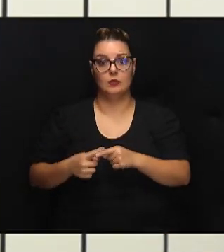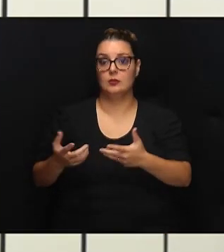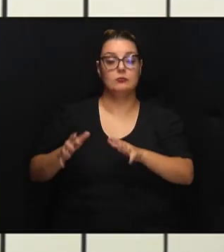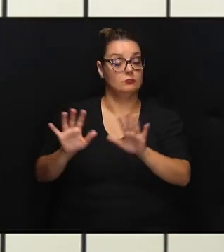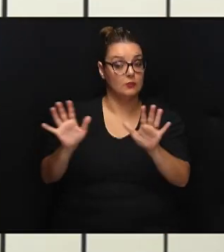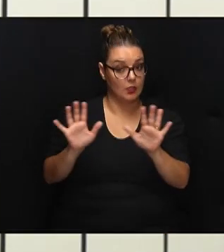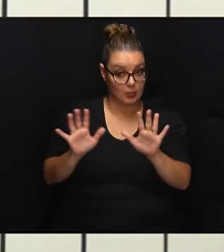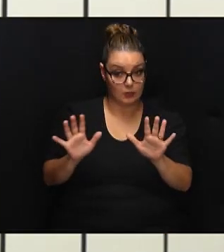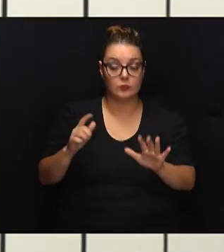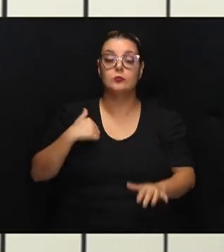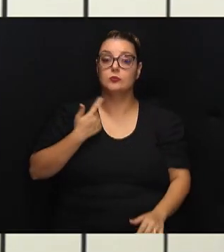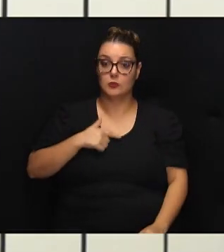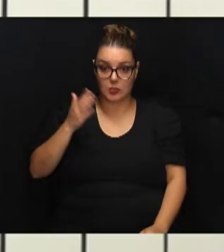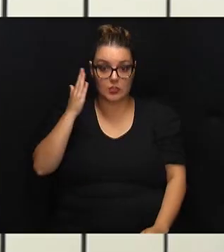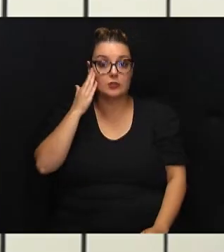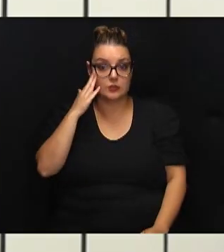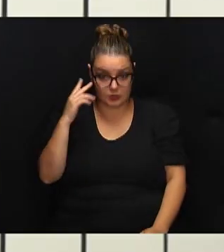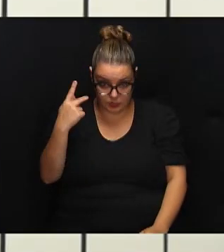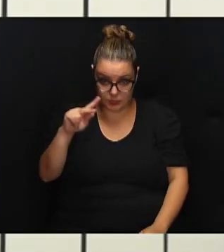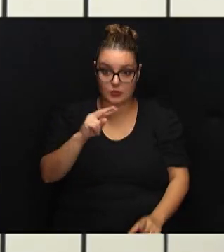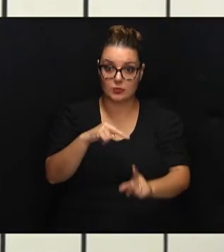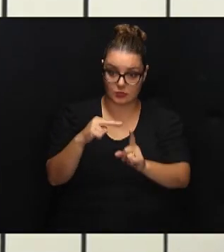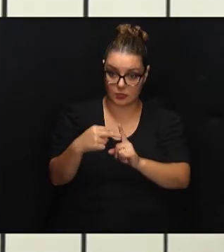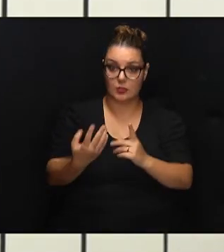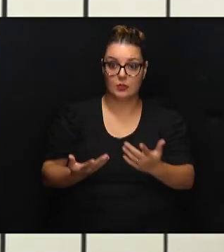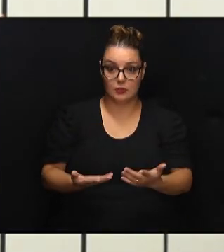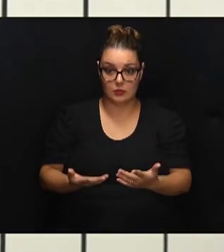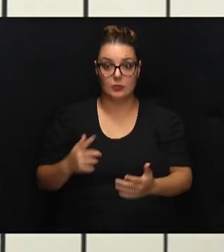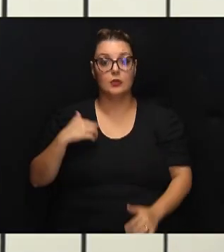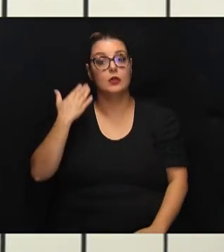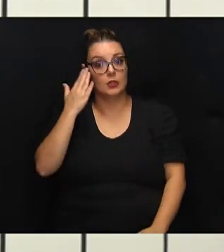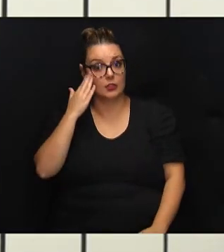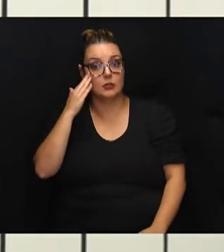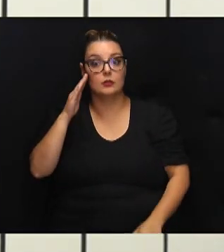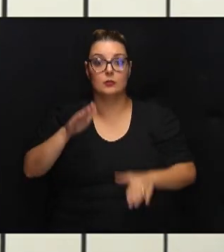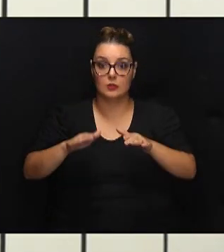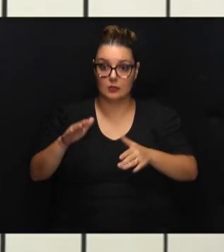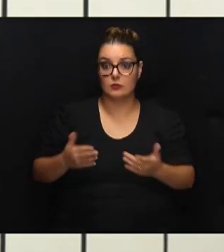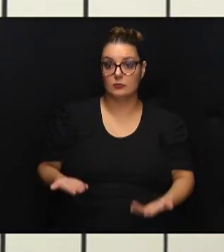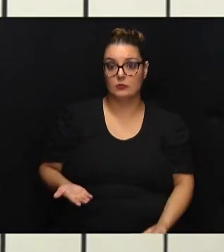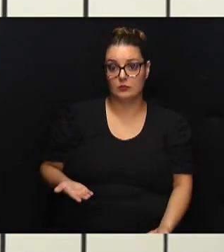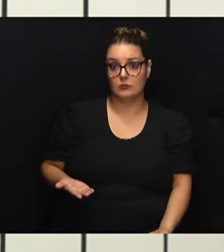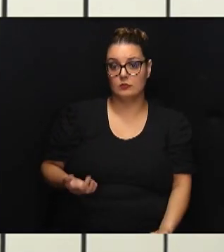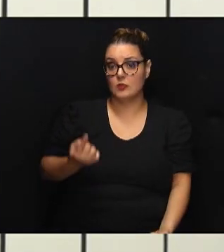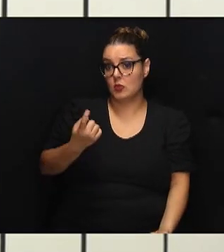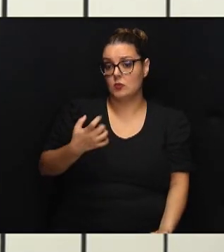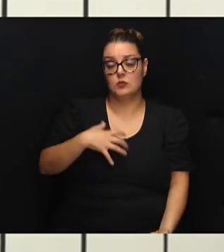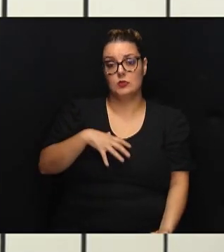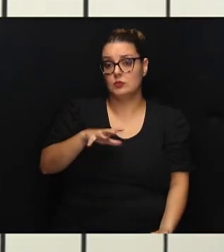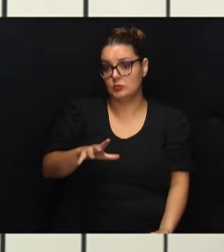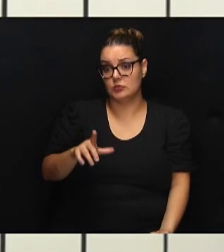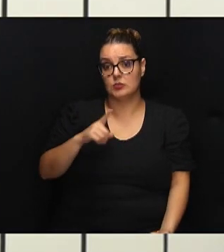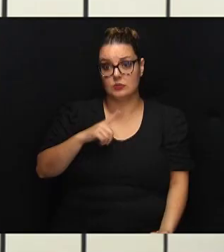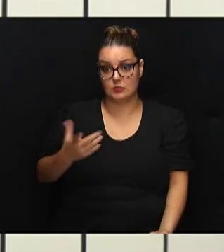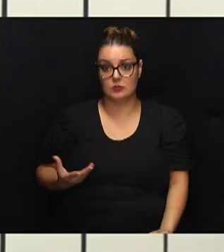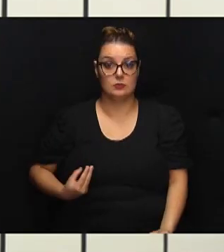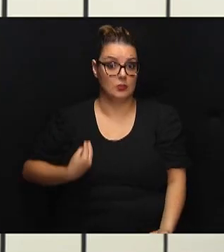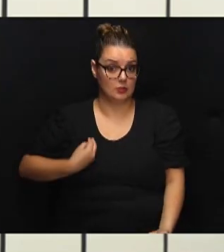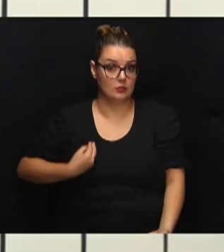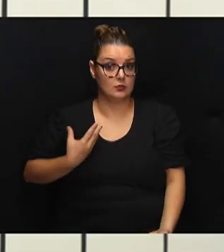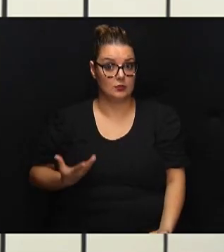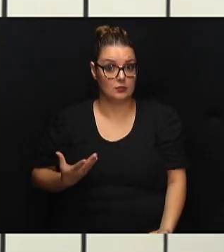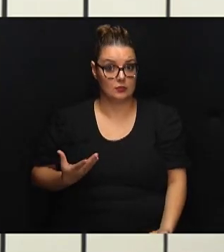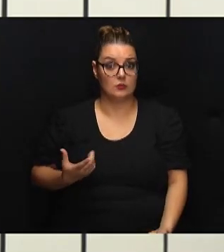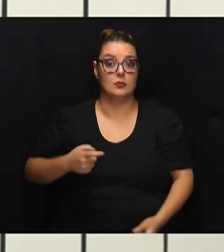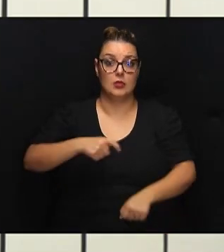tal. Entendemos, né, o seu ponto de vista, entendemos que às vezes é a única forma que você tem para sobreviver. E